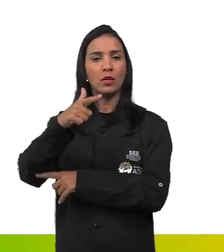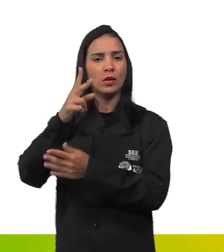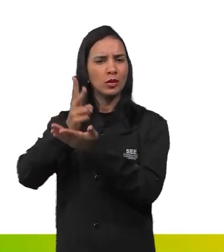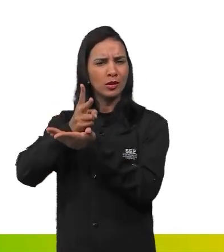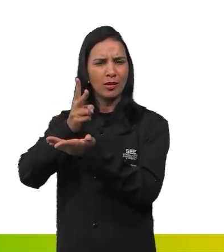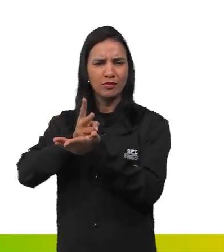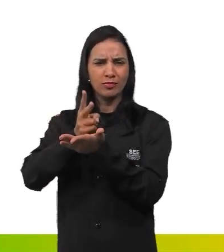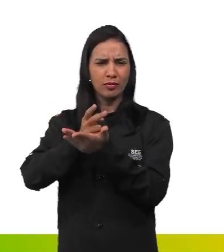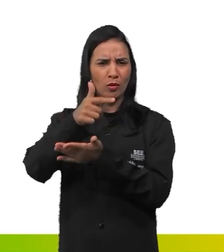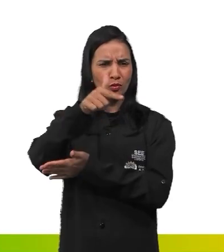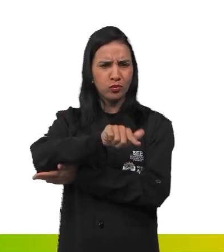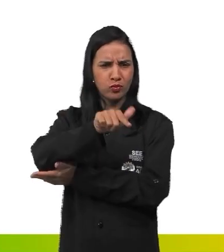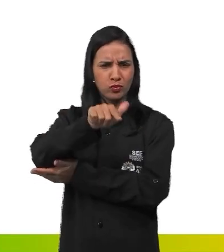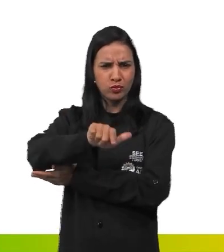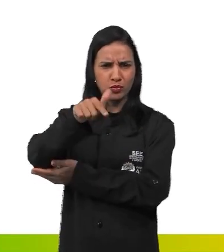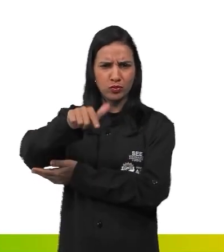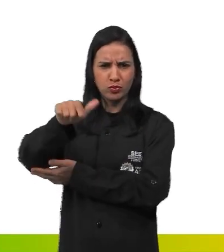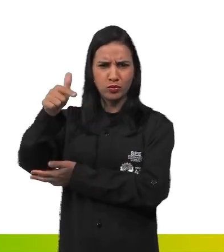o